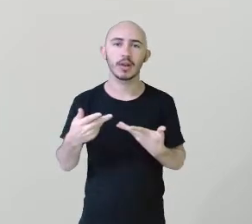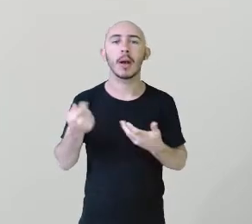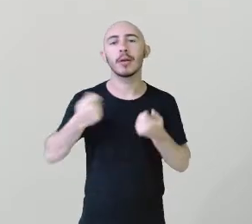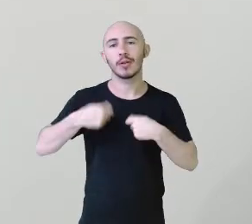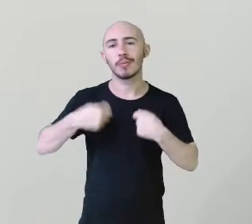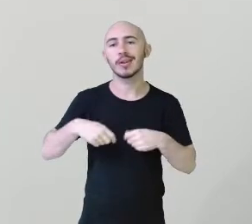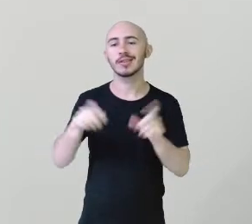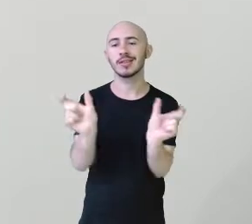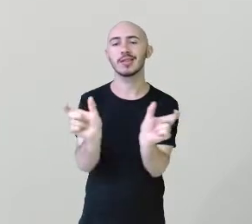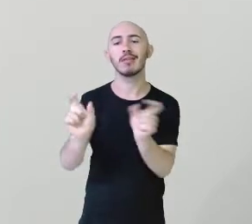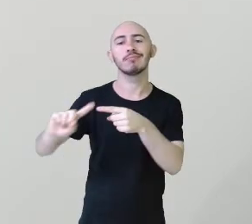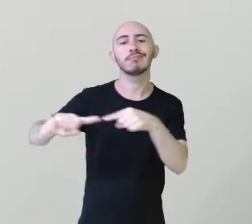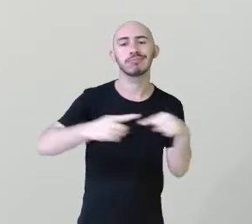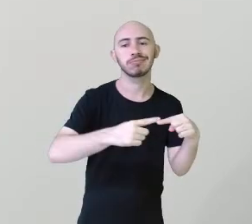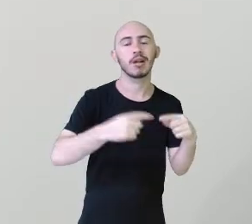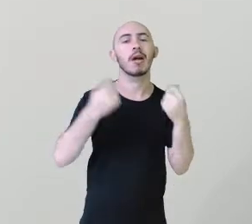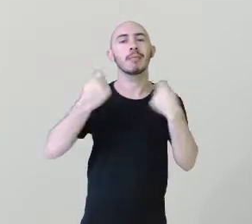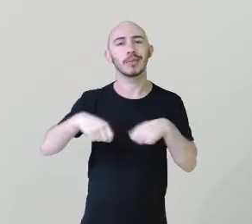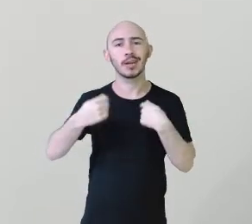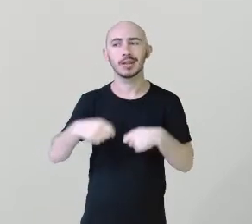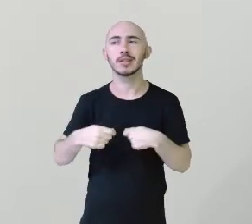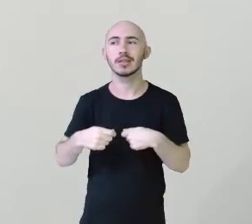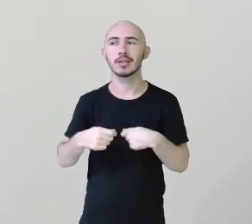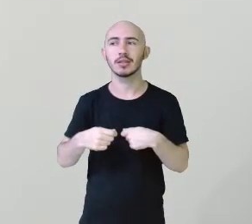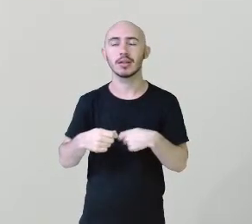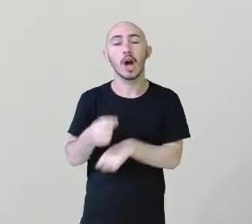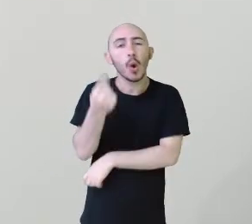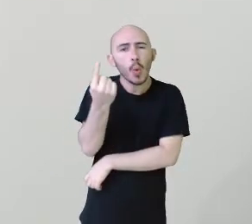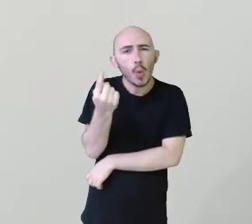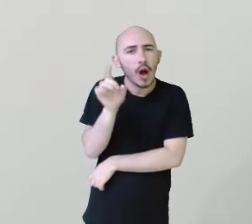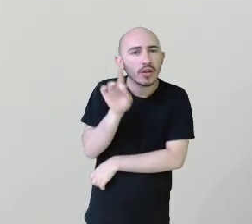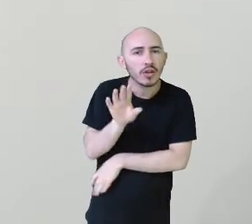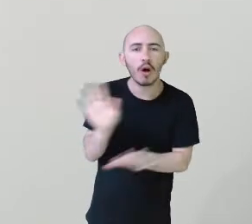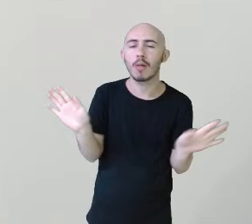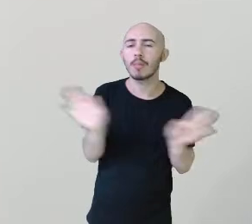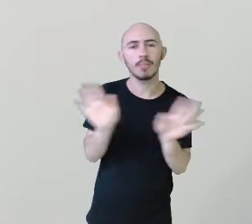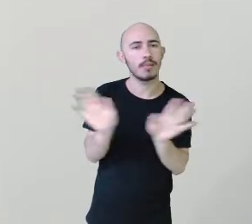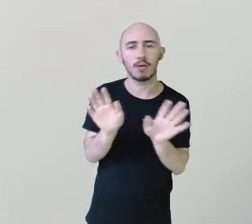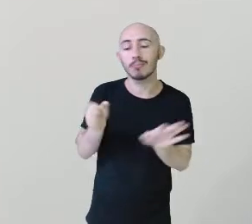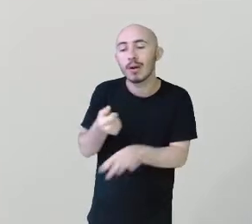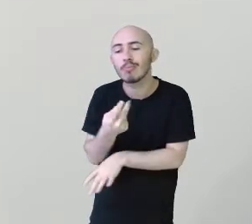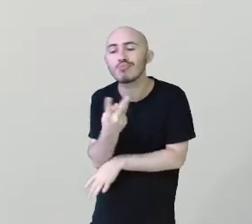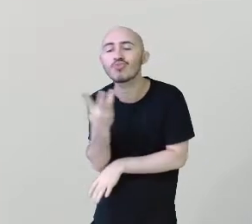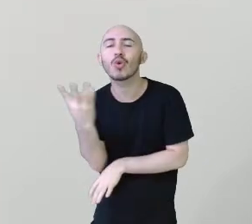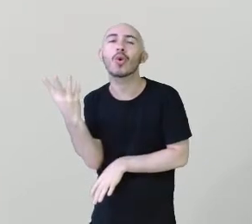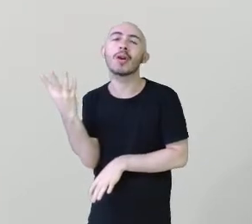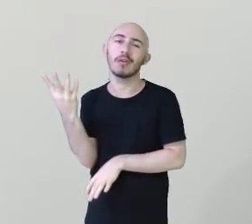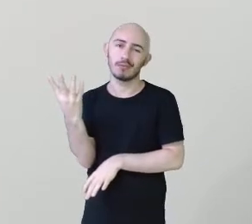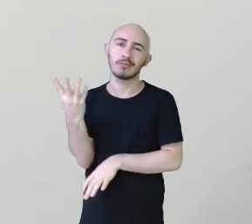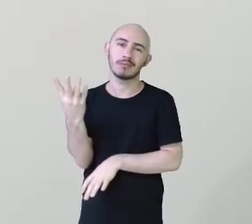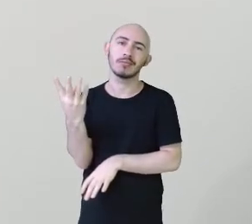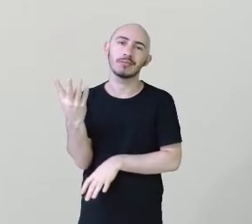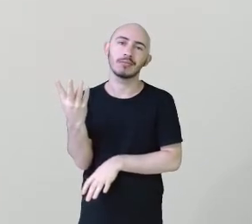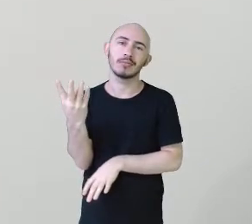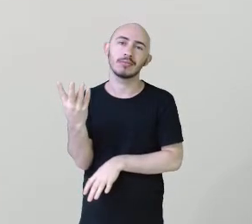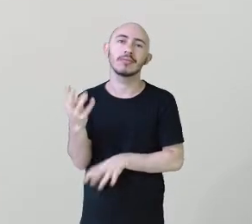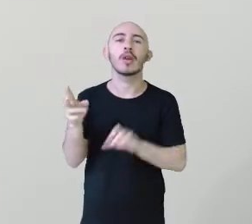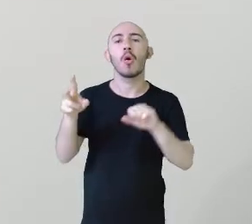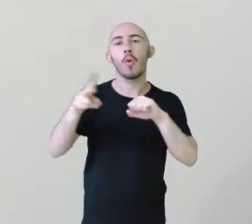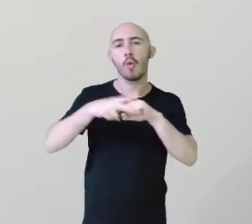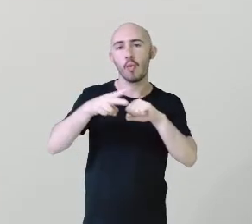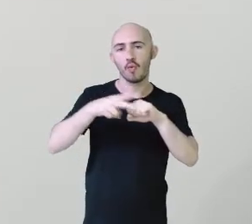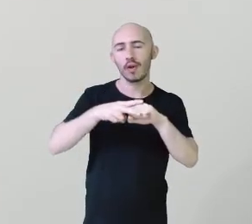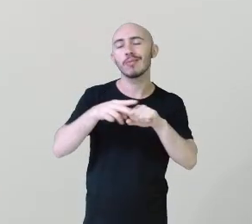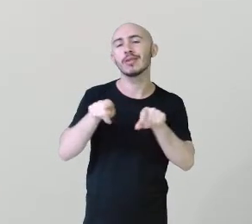para mostrar que não está se referindo apenas a uma coisa, um objeto ou uma pessoa, e sim a vários. Esta